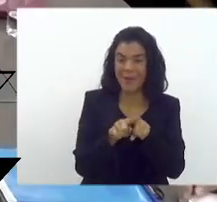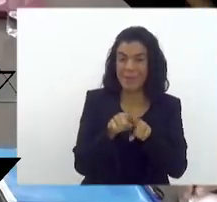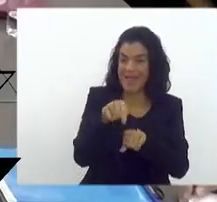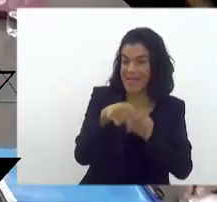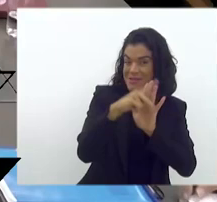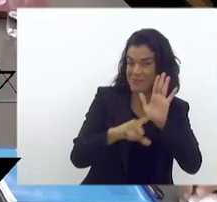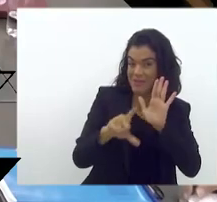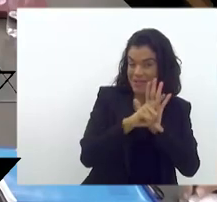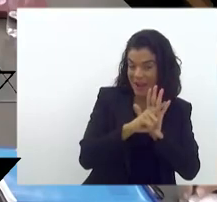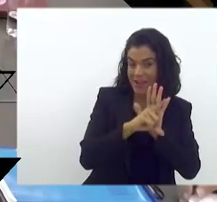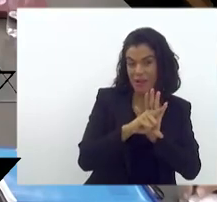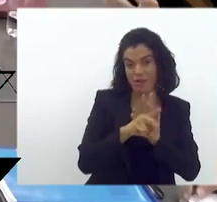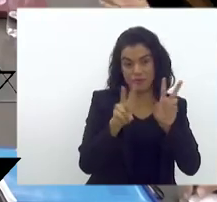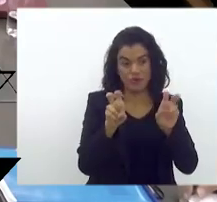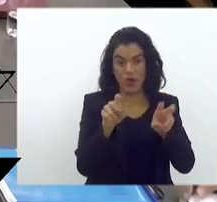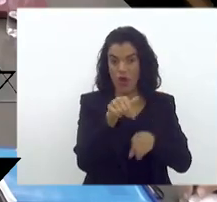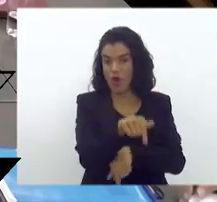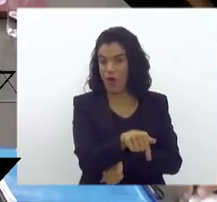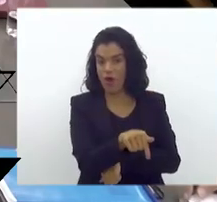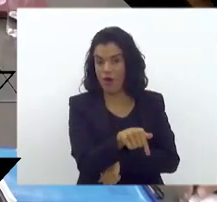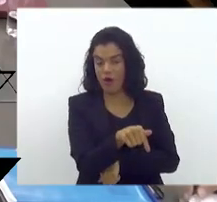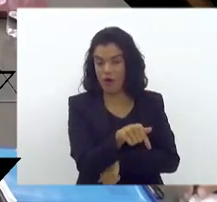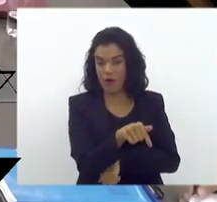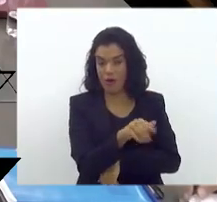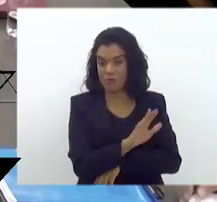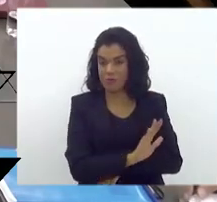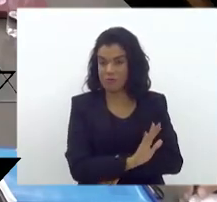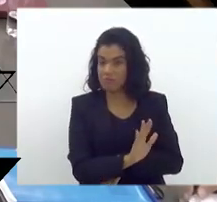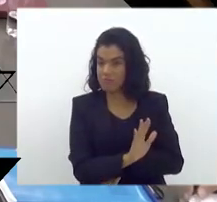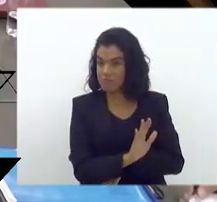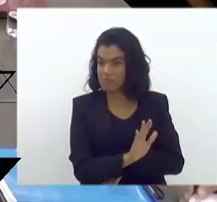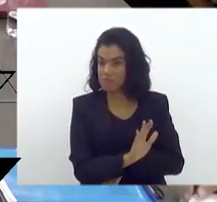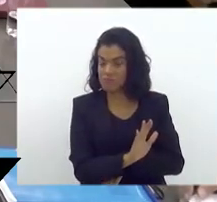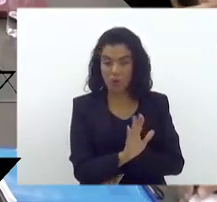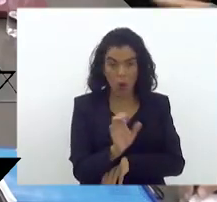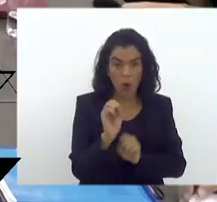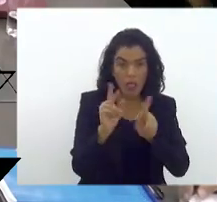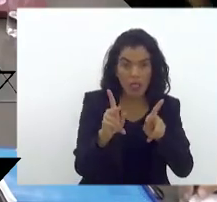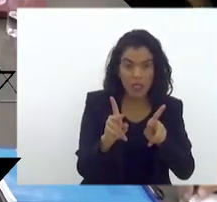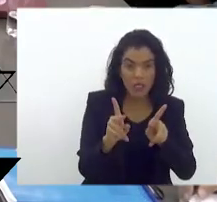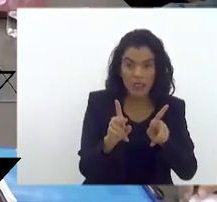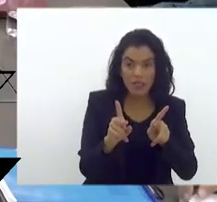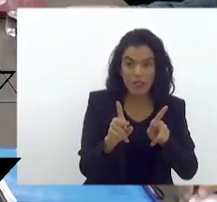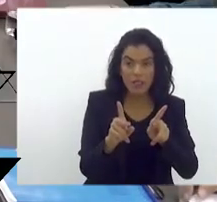libera trata, logo obviamente, esse segundo assunto. Só faltava. Combinado. Fechado.